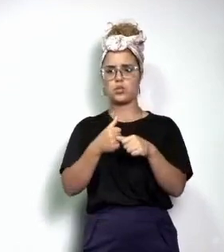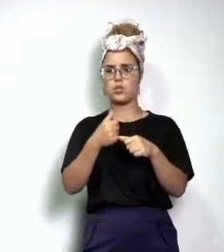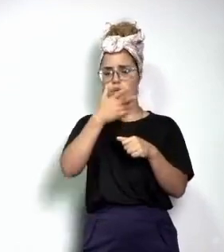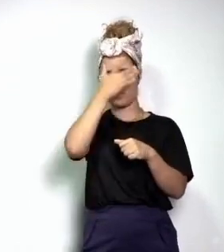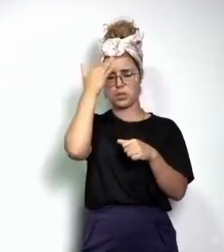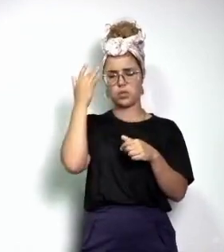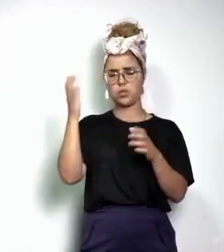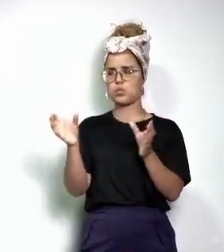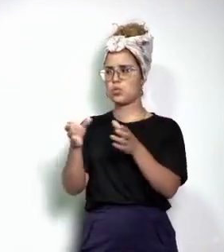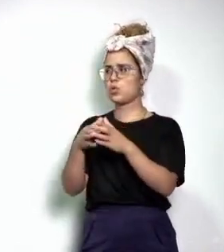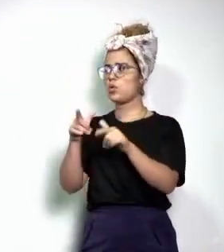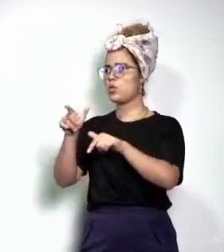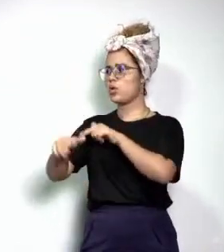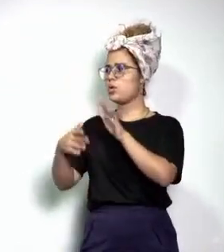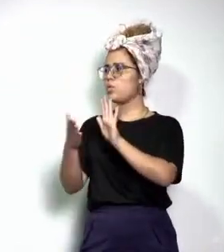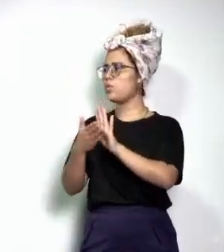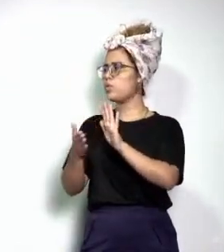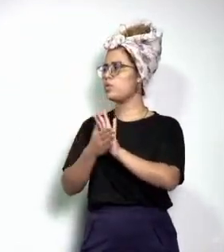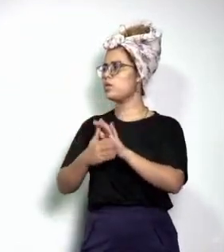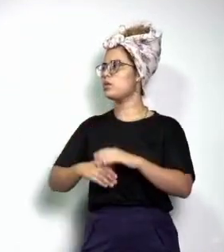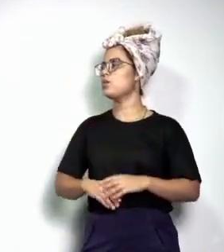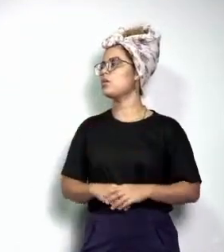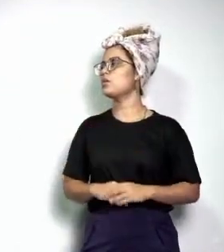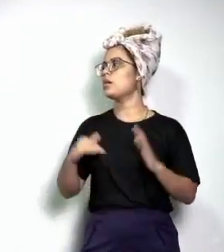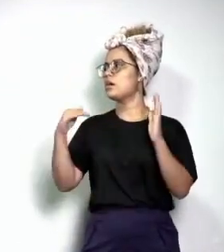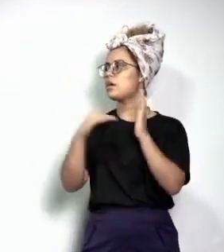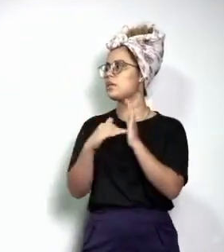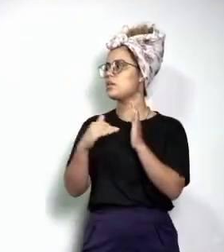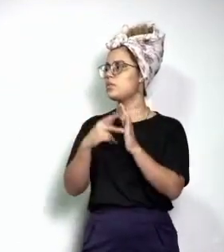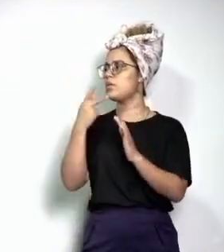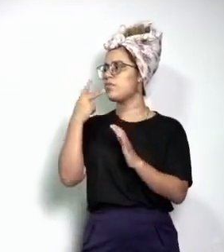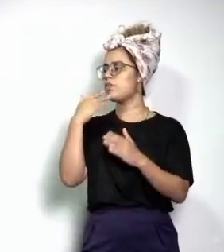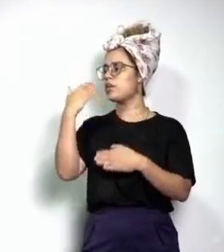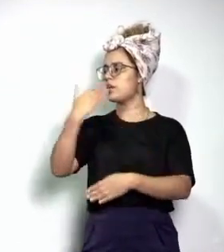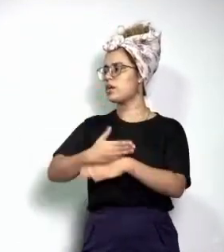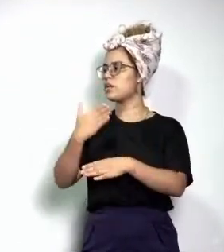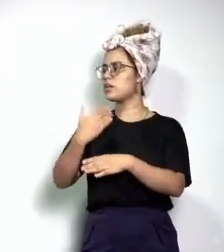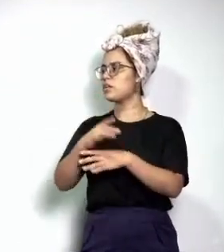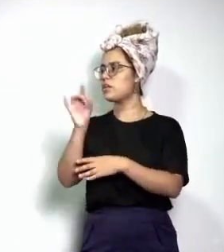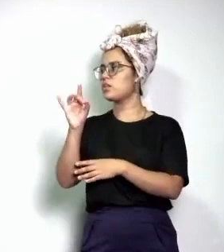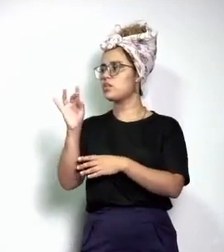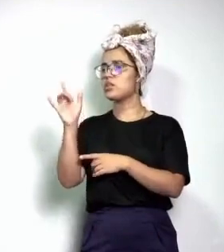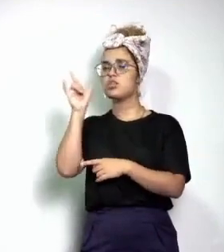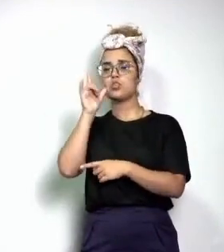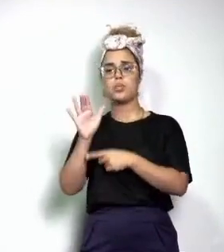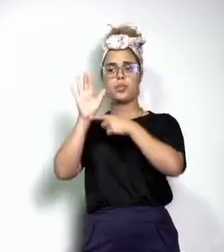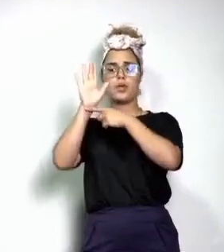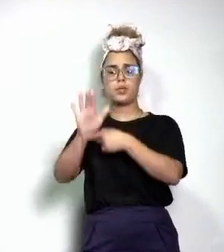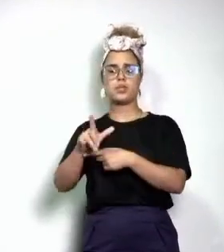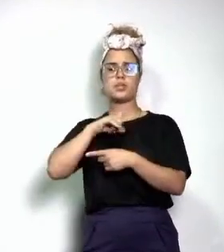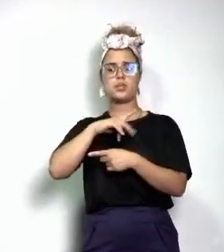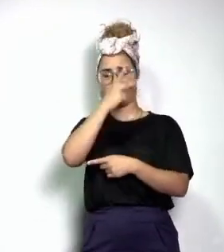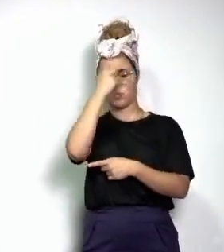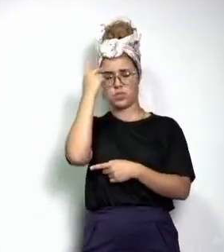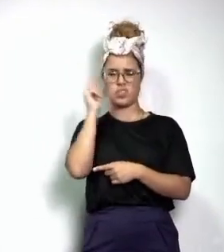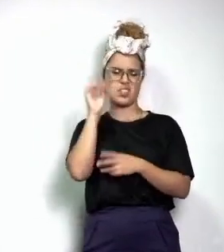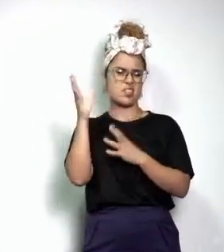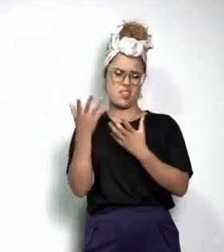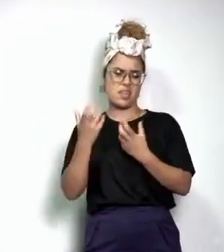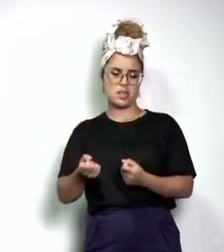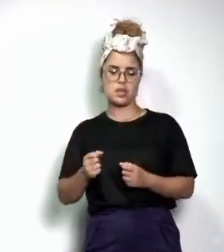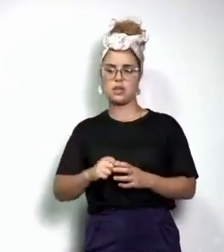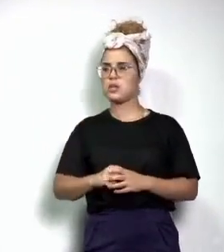equipe daquele projeto, até para dizer que a claquete não é só para imagem. Tem muita gente que discorda também